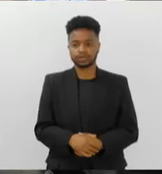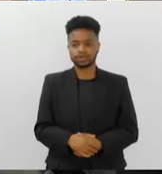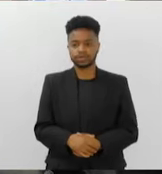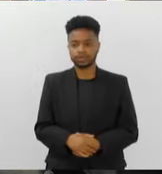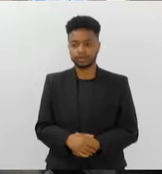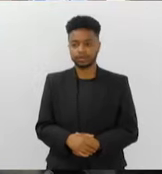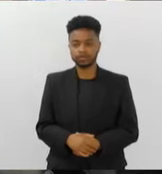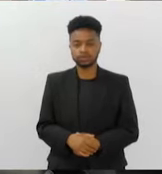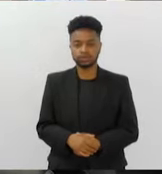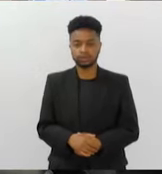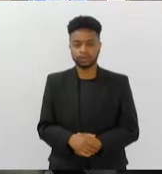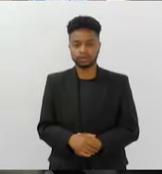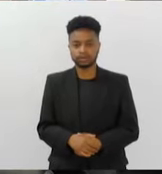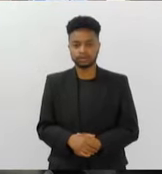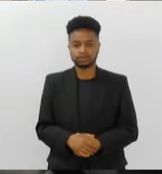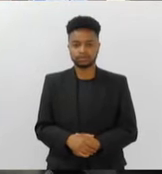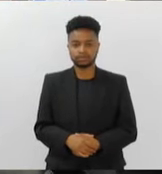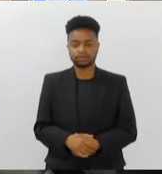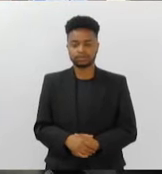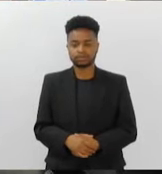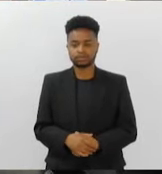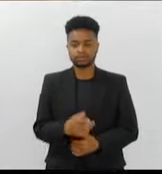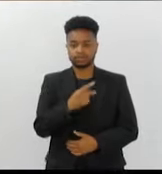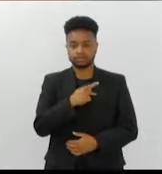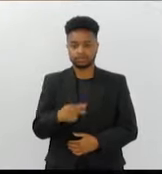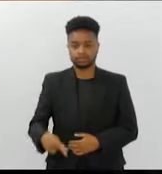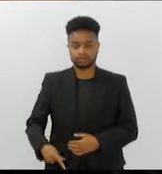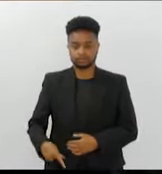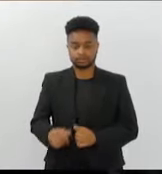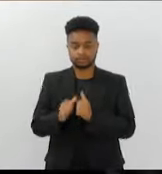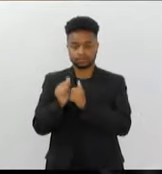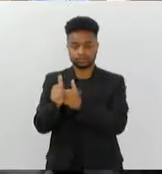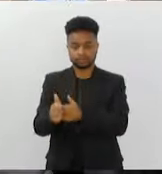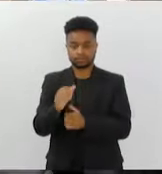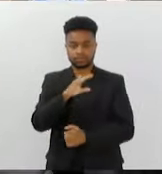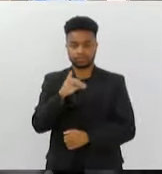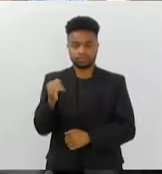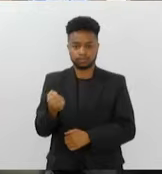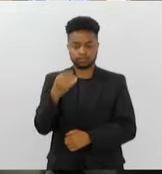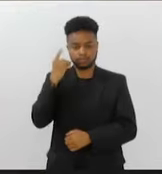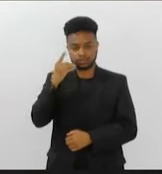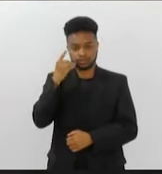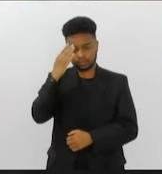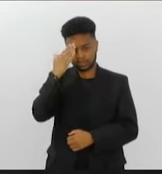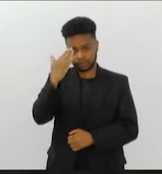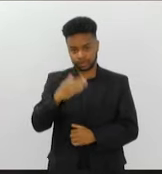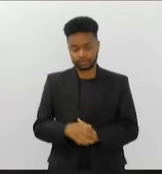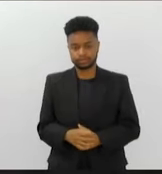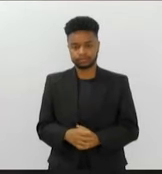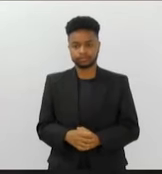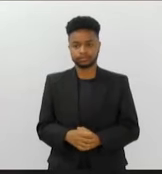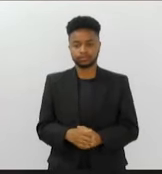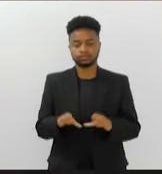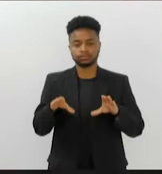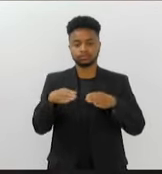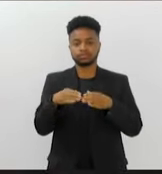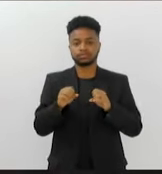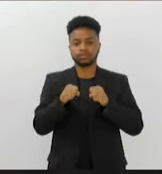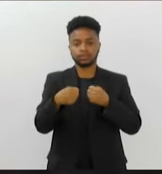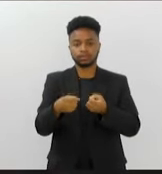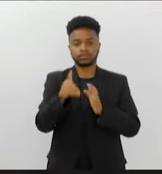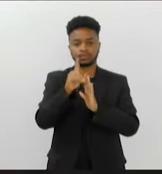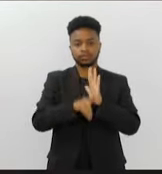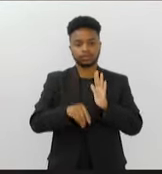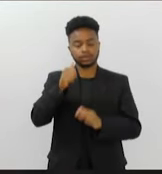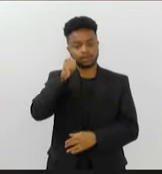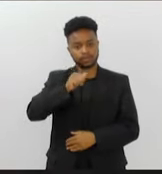Comissão de Saúde. Perfeito. Presidente, acompanha a CCJ. Obrigado. Obrigado, deputado Jair. Pela Comissão da Defesa dos Direitos